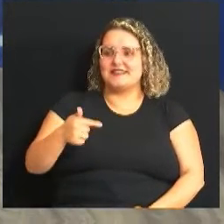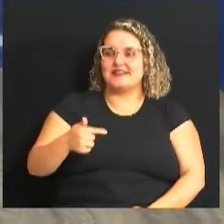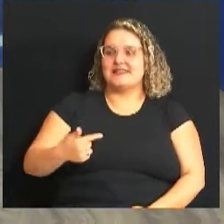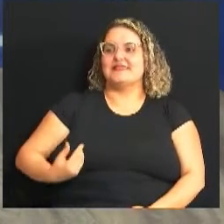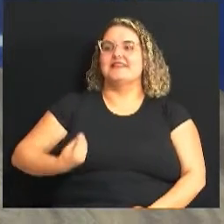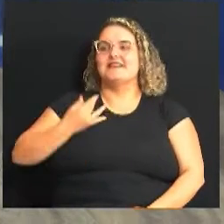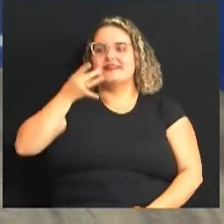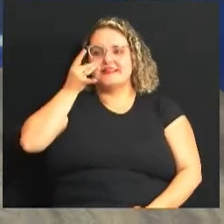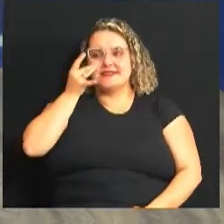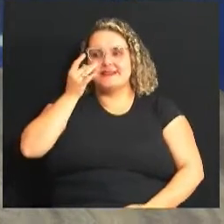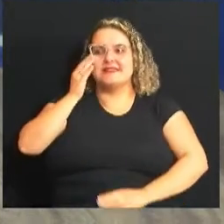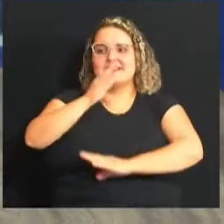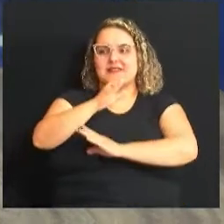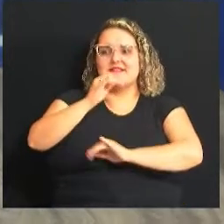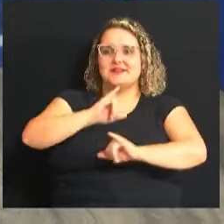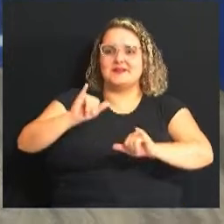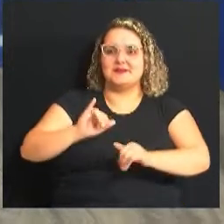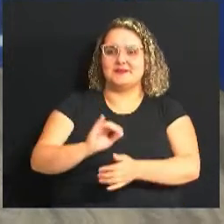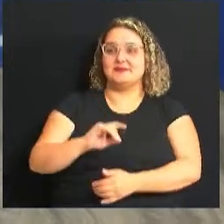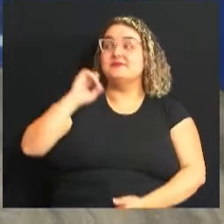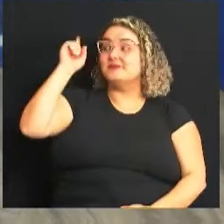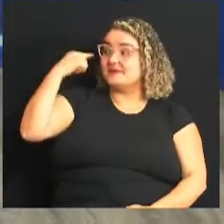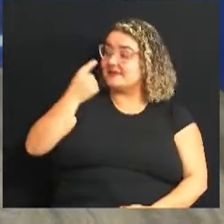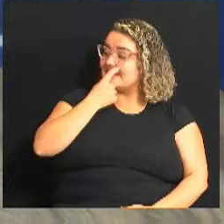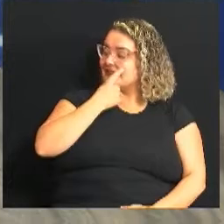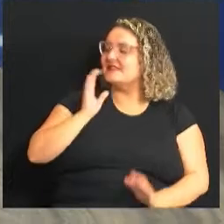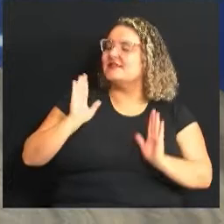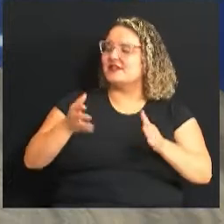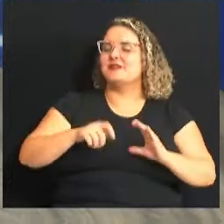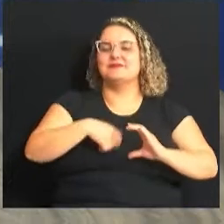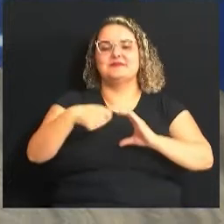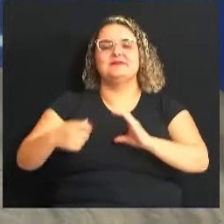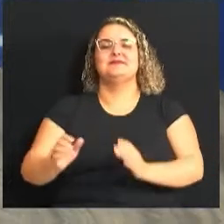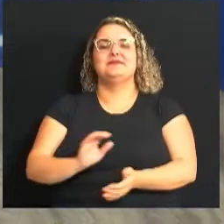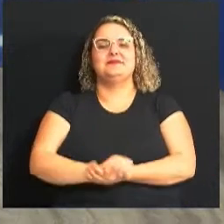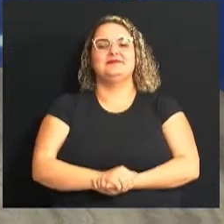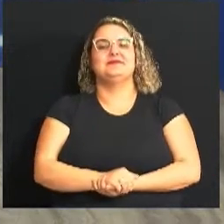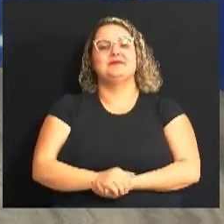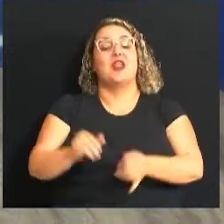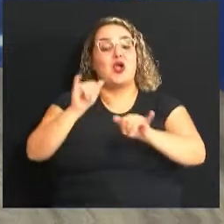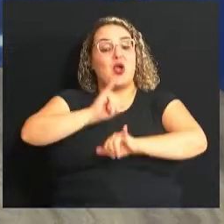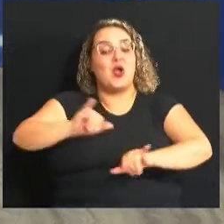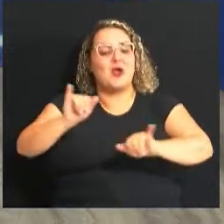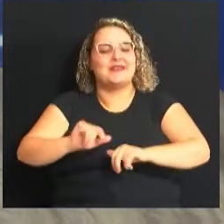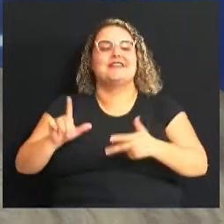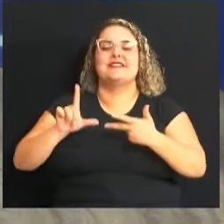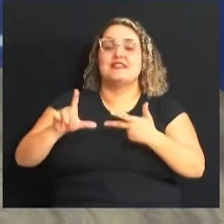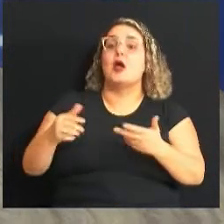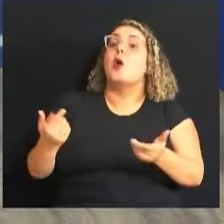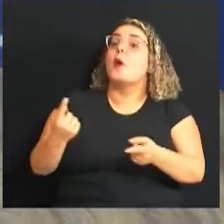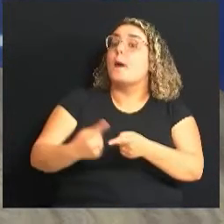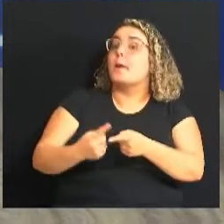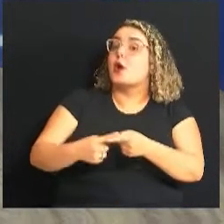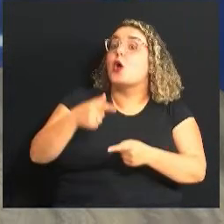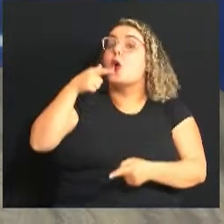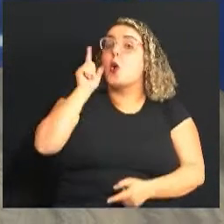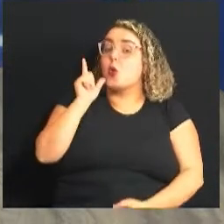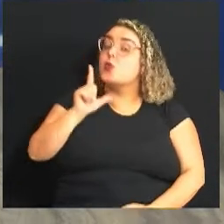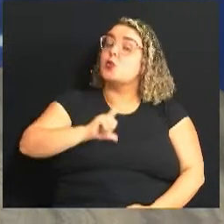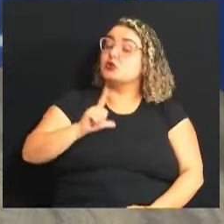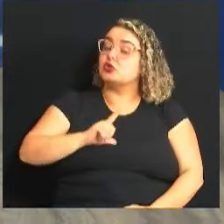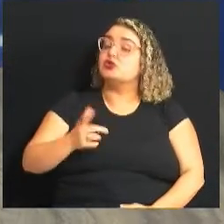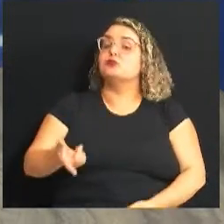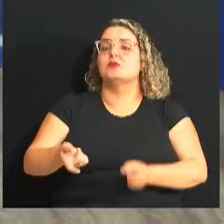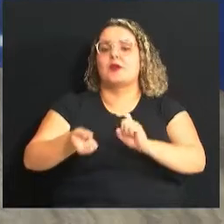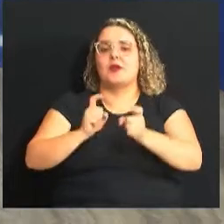o nosso Câmara Notícia. A Mirna Abreu já está nos nossos estúdios. Hora das notícias do Legislativo, até porque ontem nós tivemos